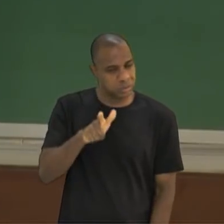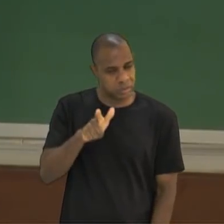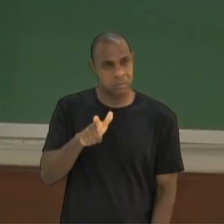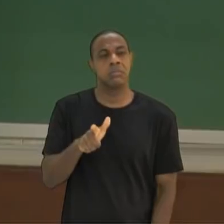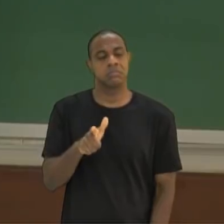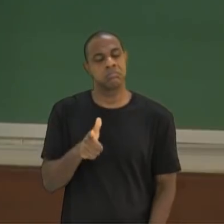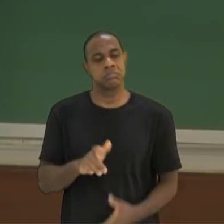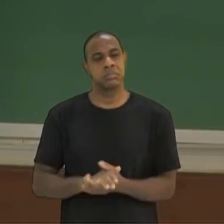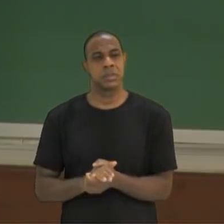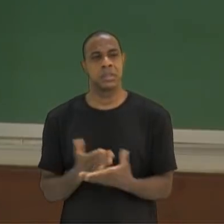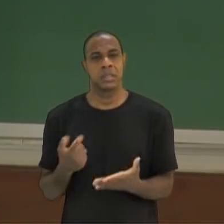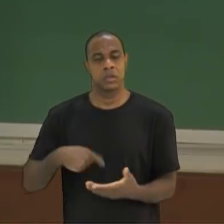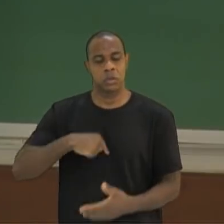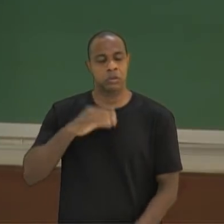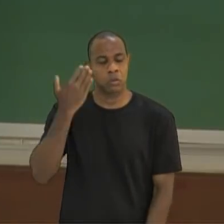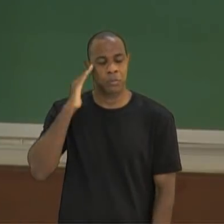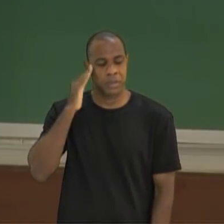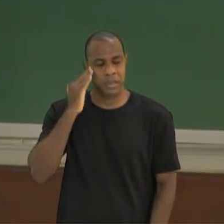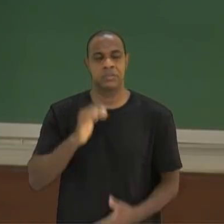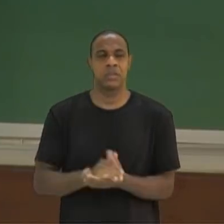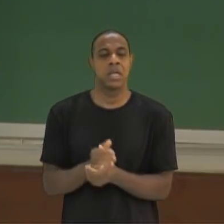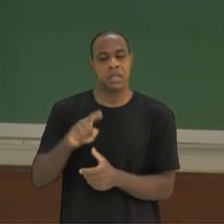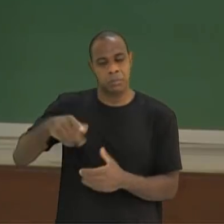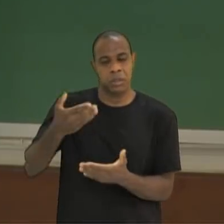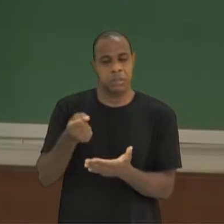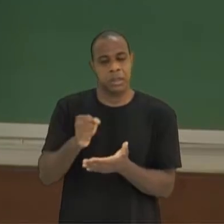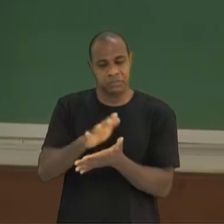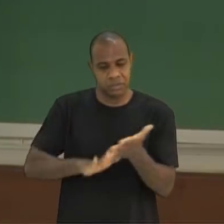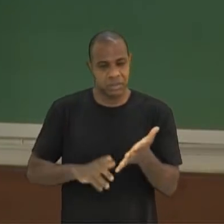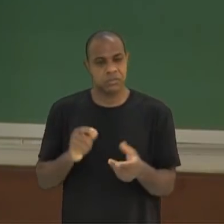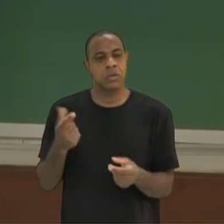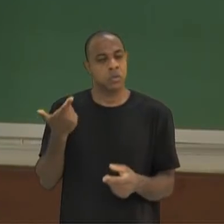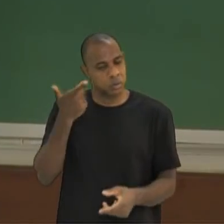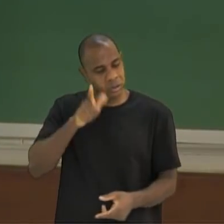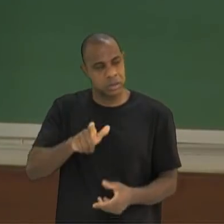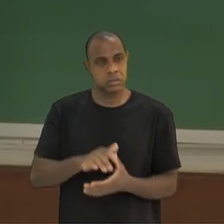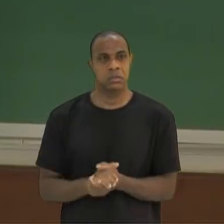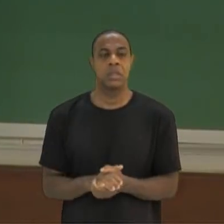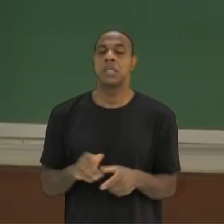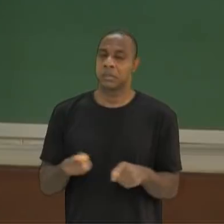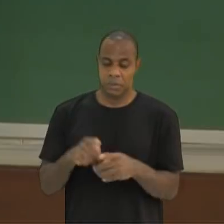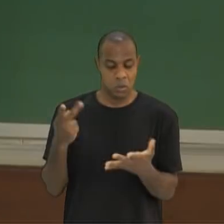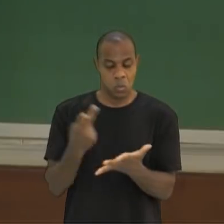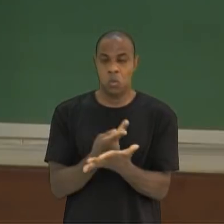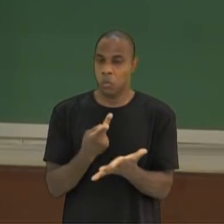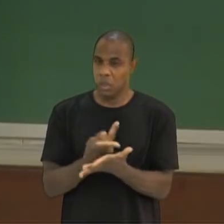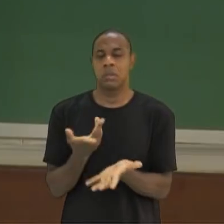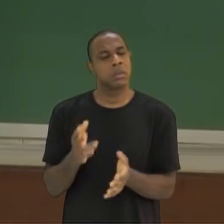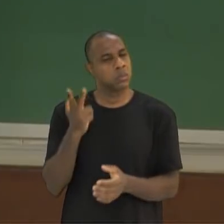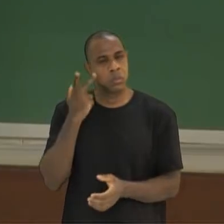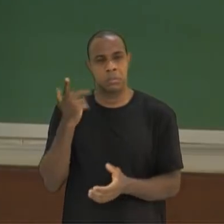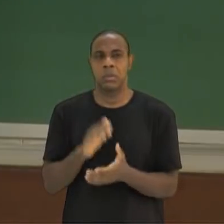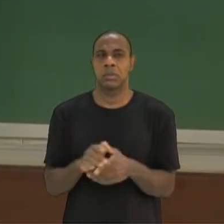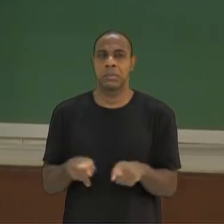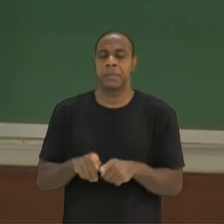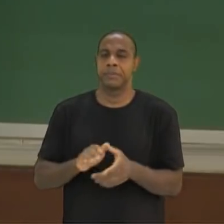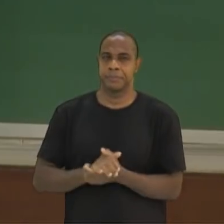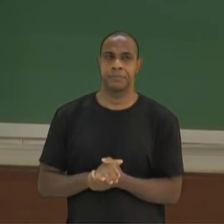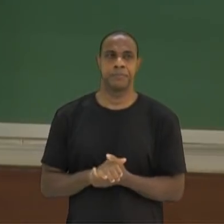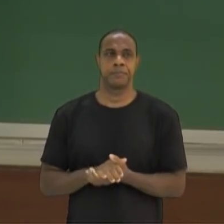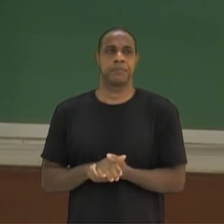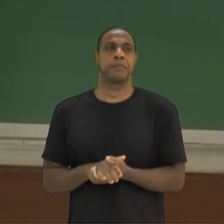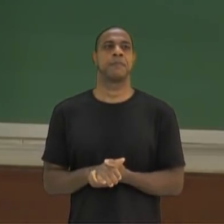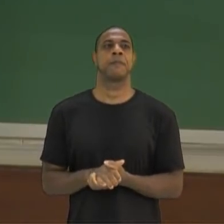Compreendo. A partir do momento que eu compreender, na próxima eu passo a acertar. Então, o erro também faz parte dos futuros acertos, ok?